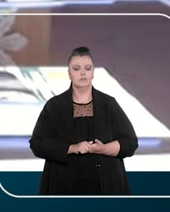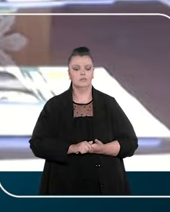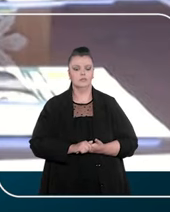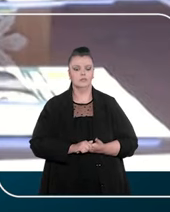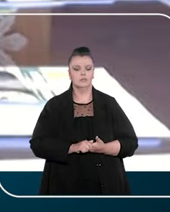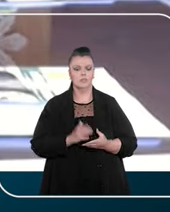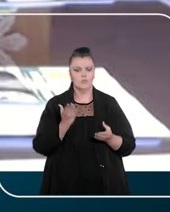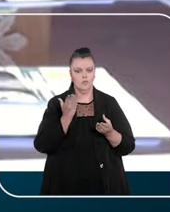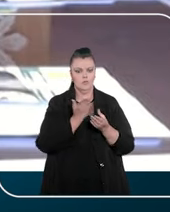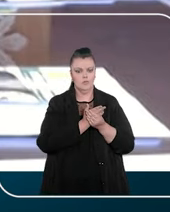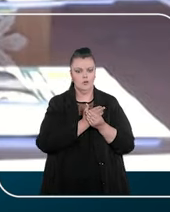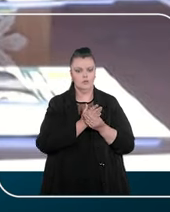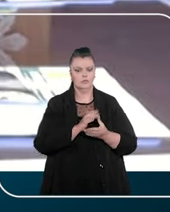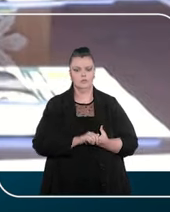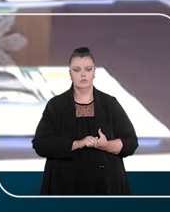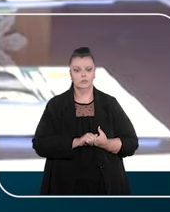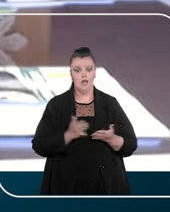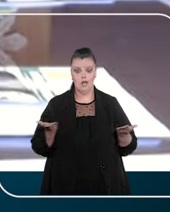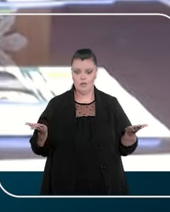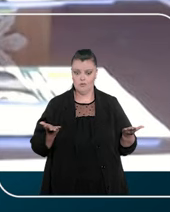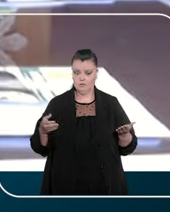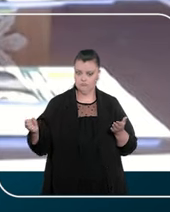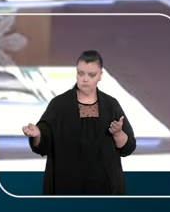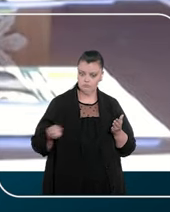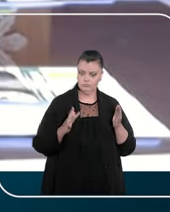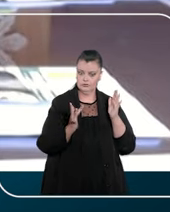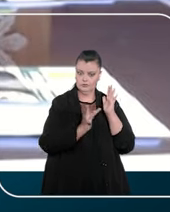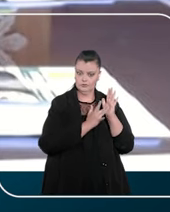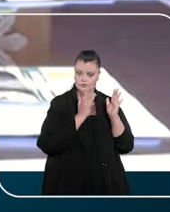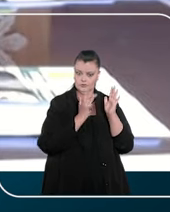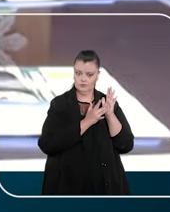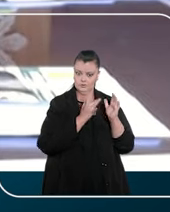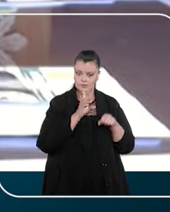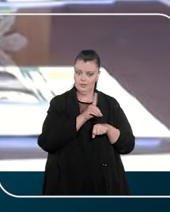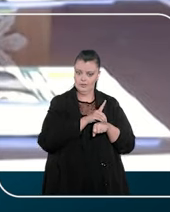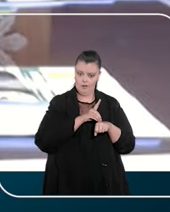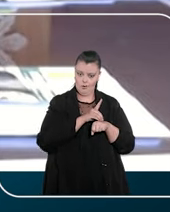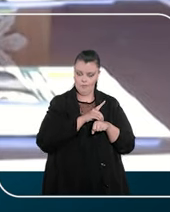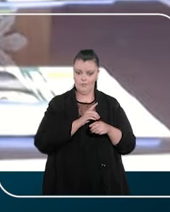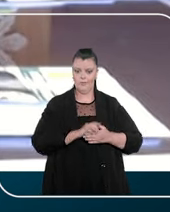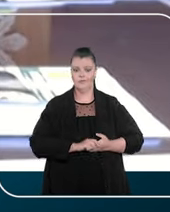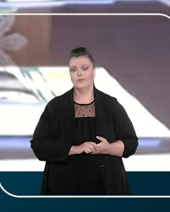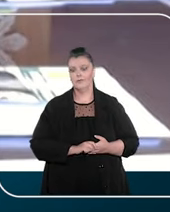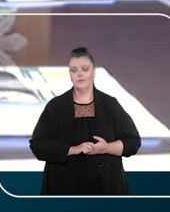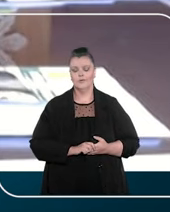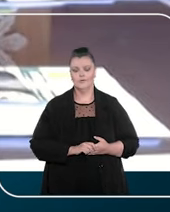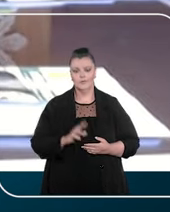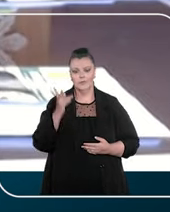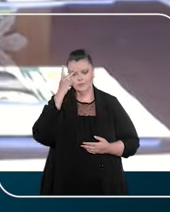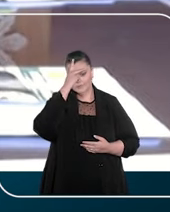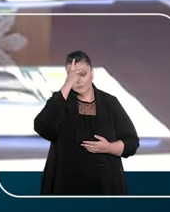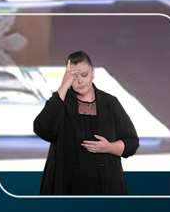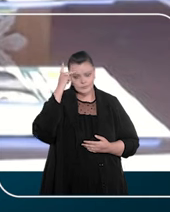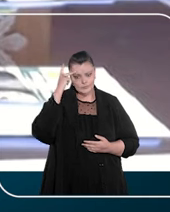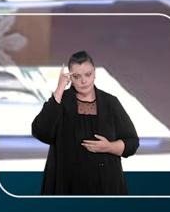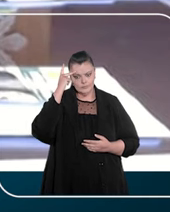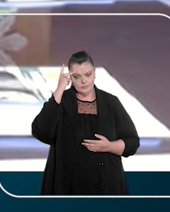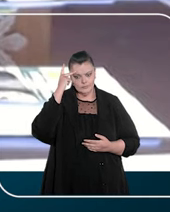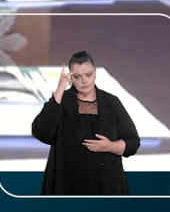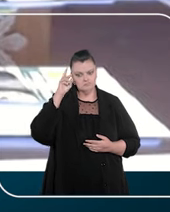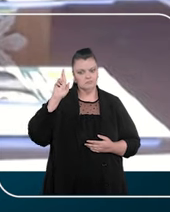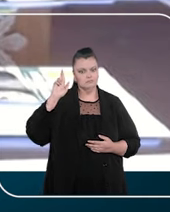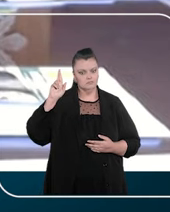trabalhando com os processos agora digitais. Isto foi fruto de um homem que foi presidente desta